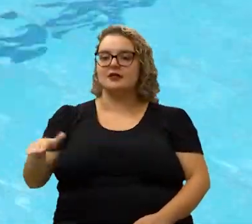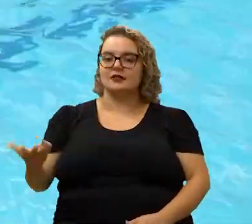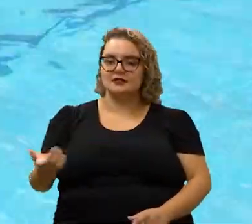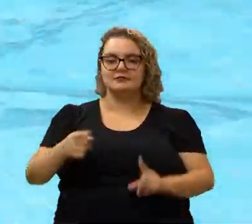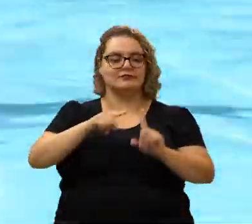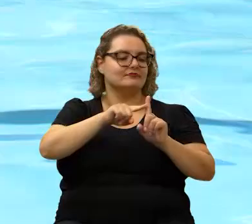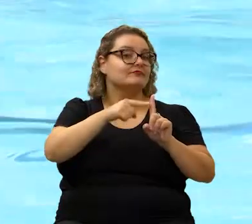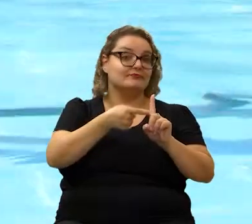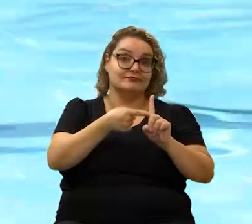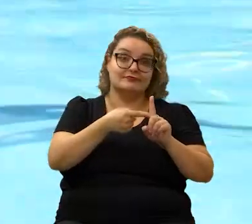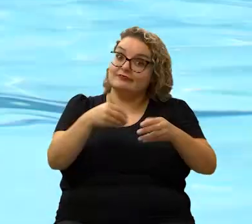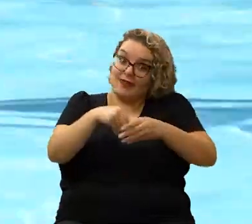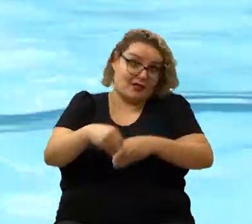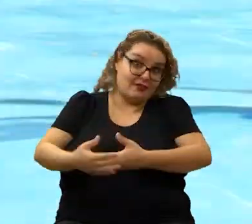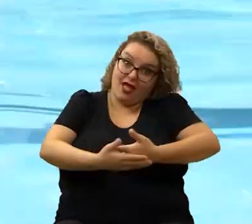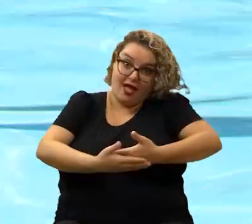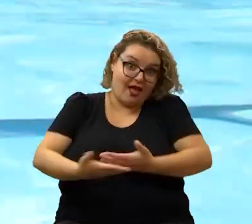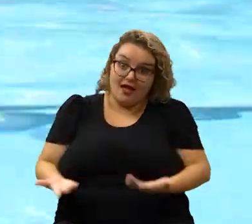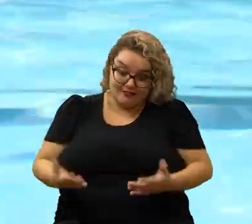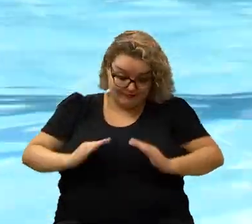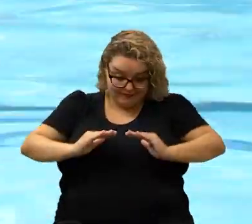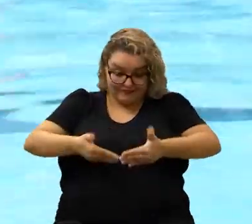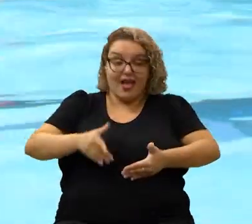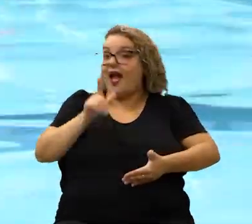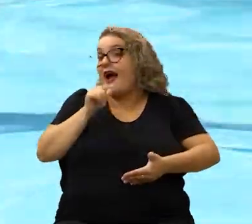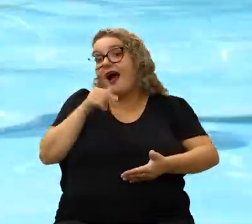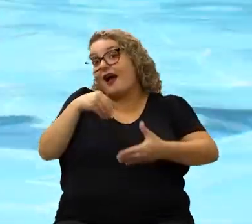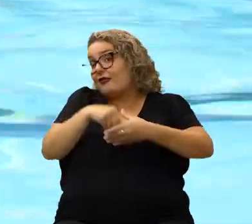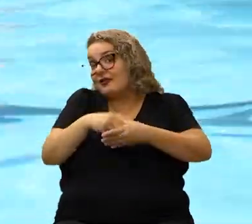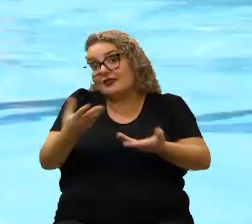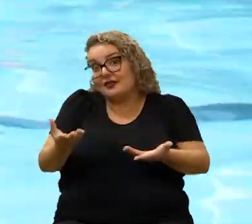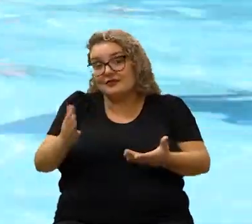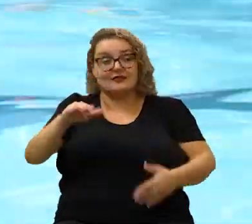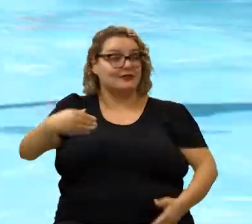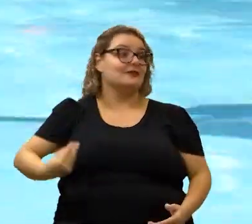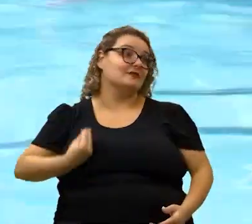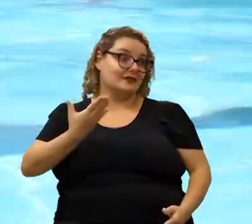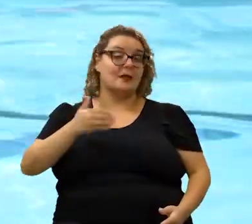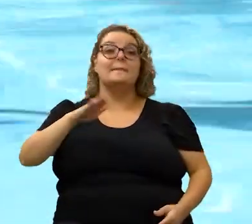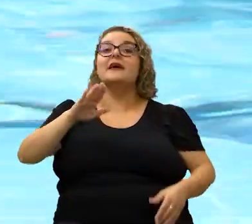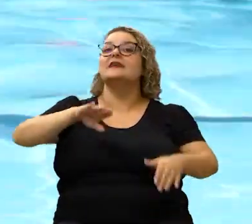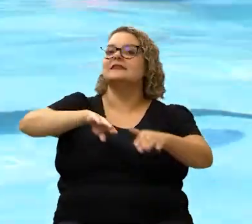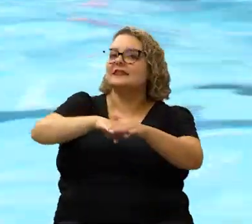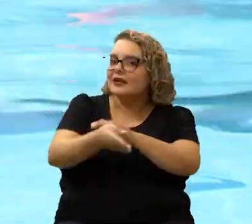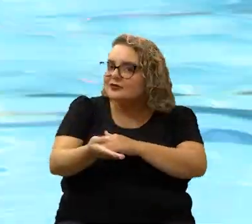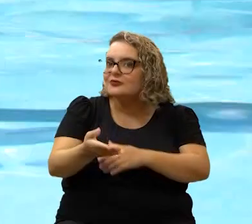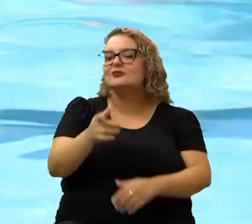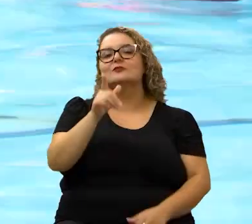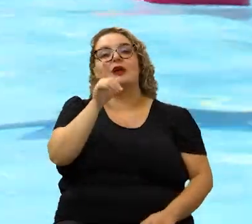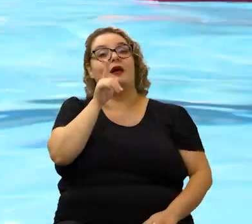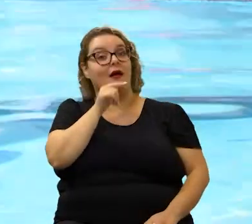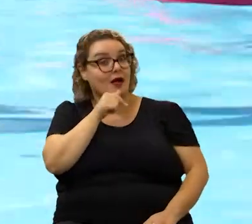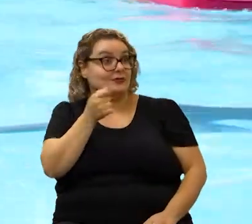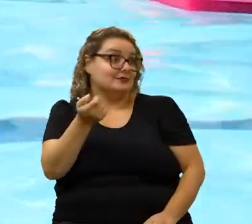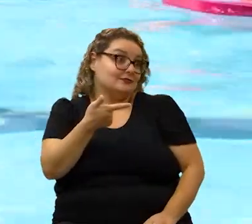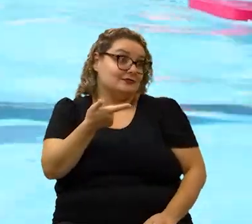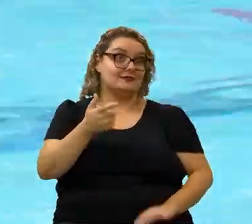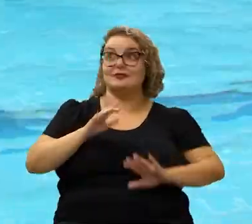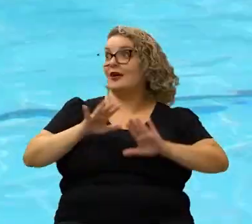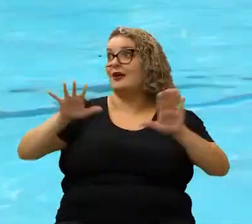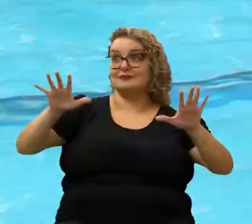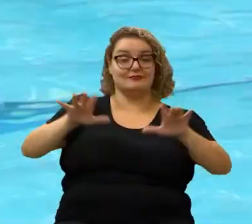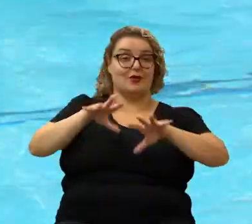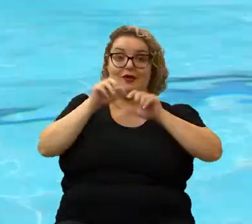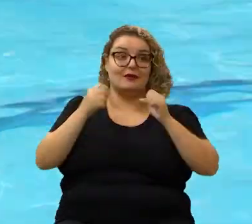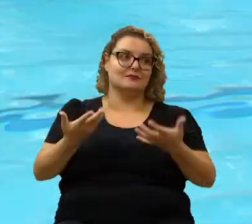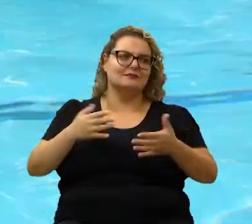A criança vem do ventre da mãe dentro d'água. Então quando ela vem para a vida, ela está mais acostumada com a água do que